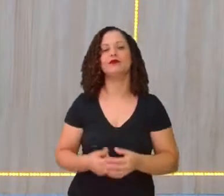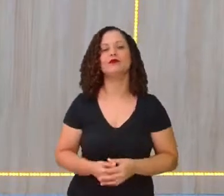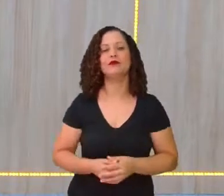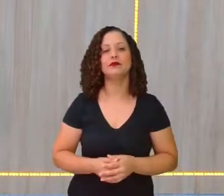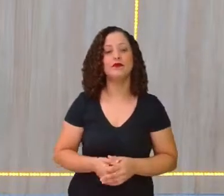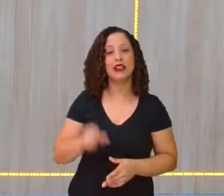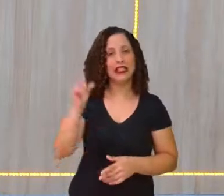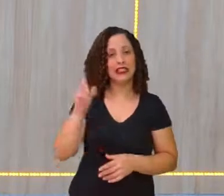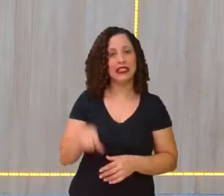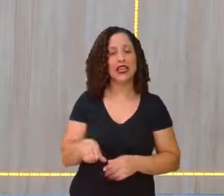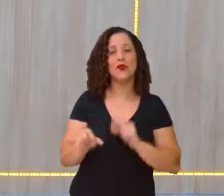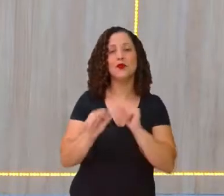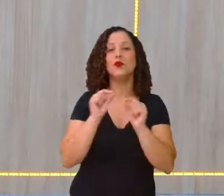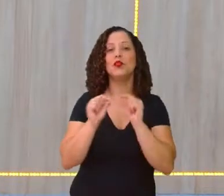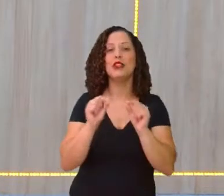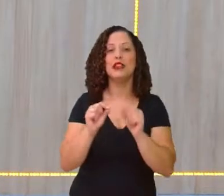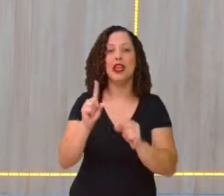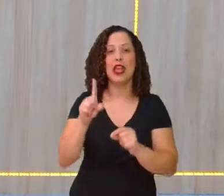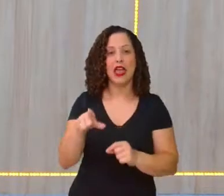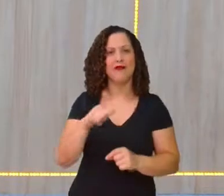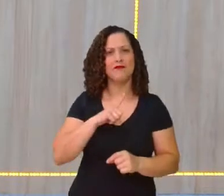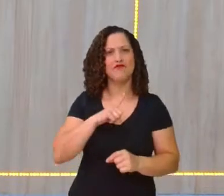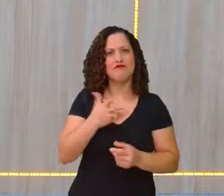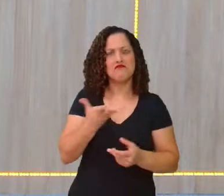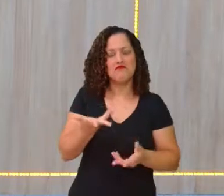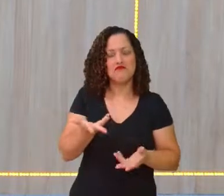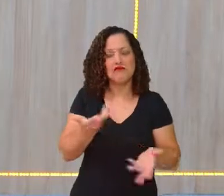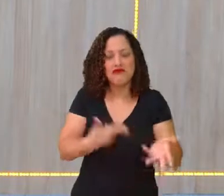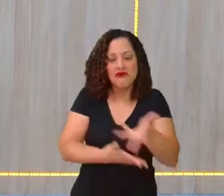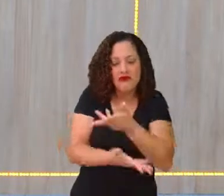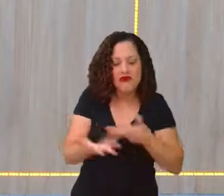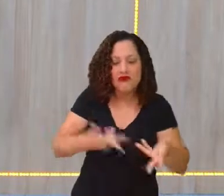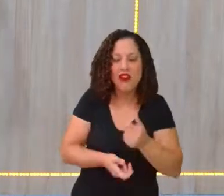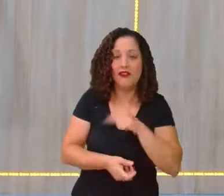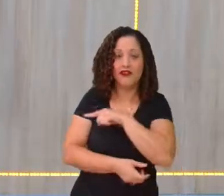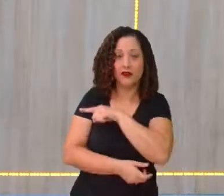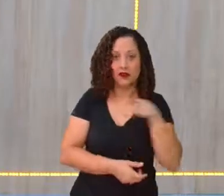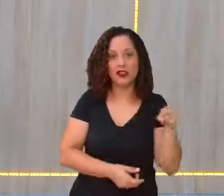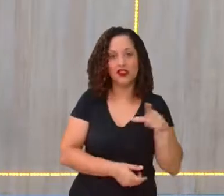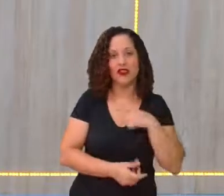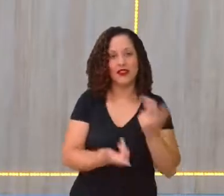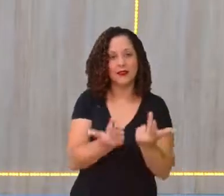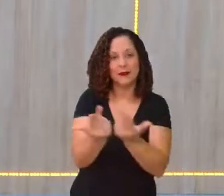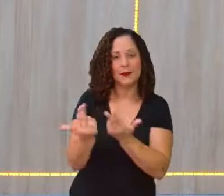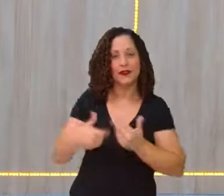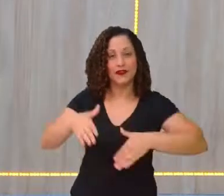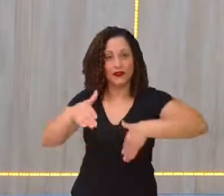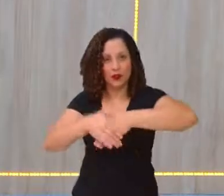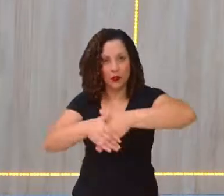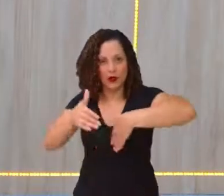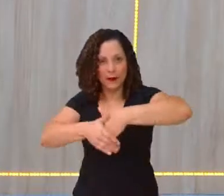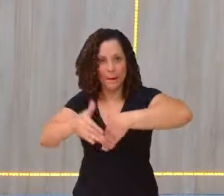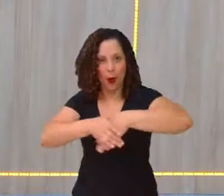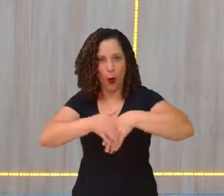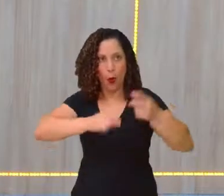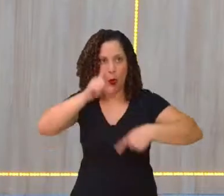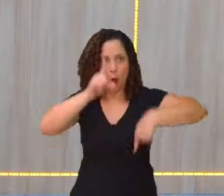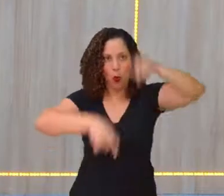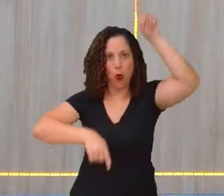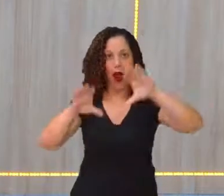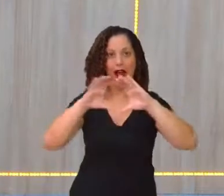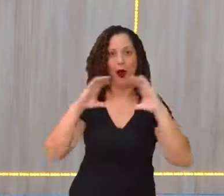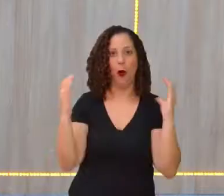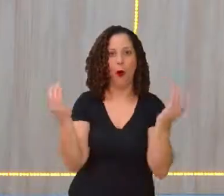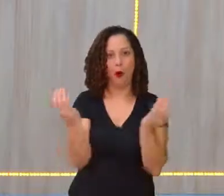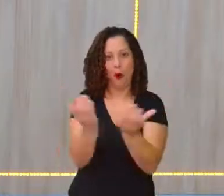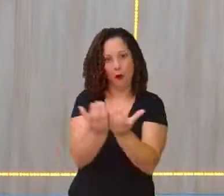é uma bem mais próxima da realidade de vocês, talvez, né? Porque tem esportes como o futebol, que está em alta na Copa do Mundo,